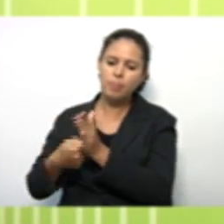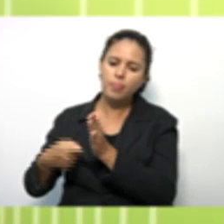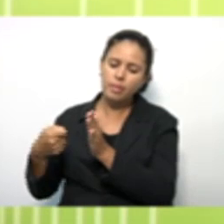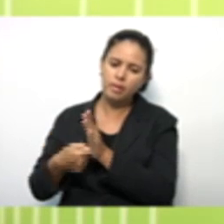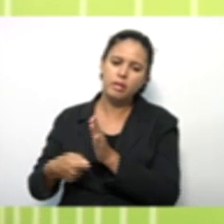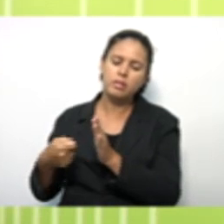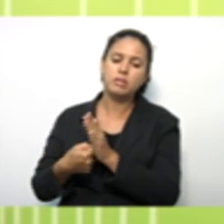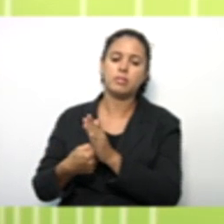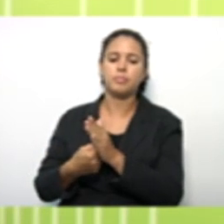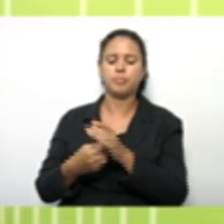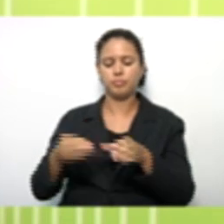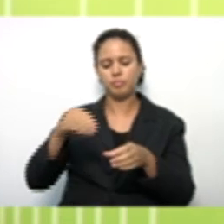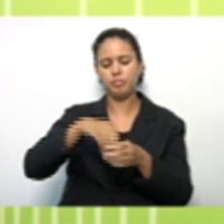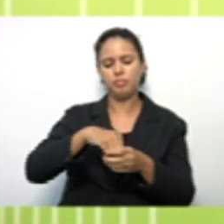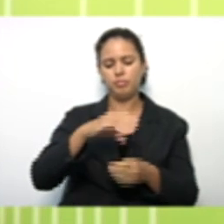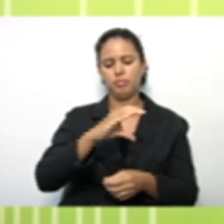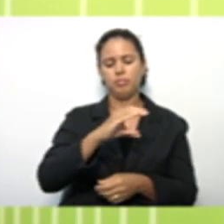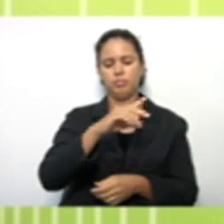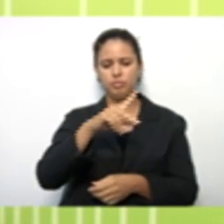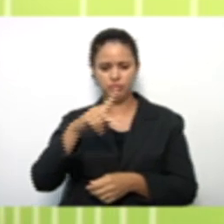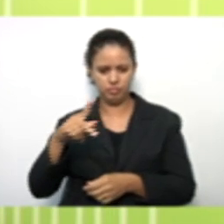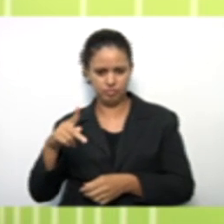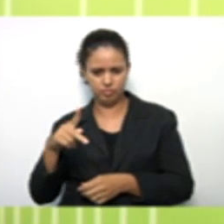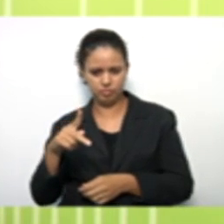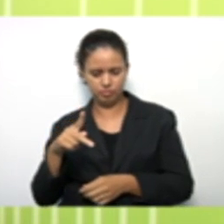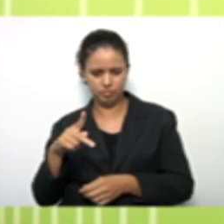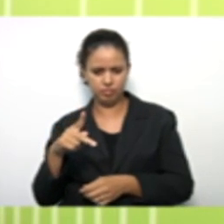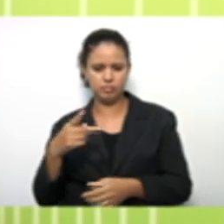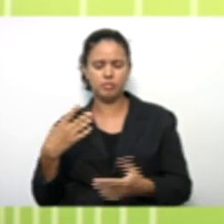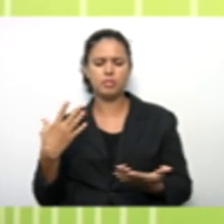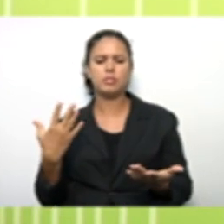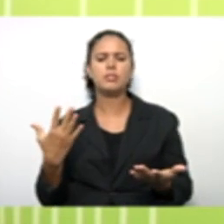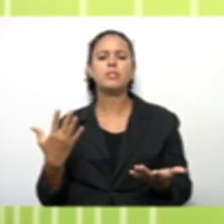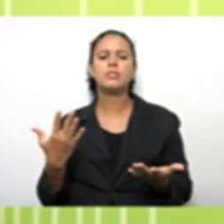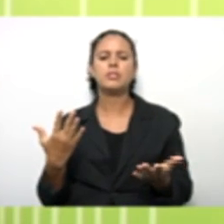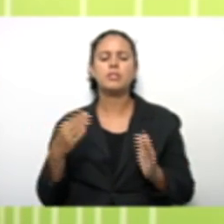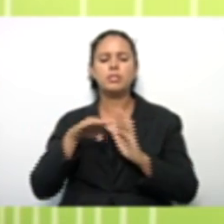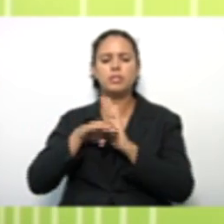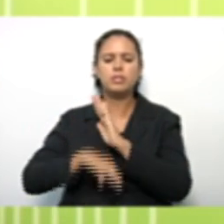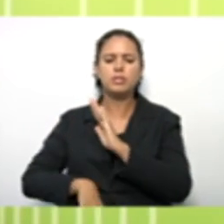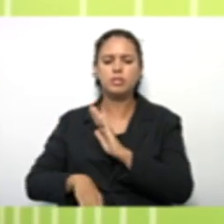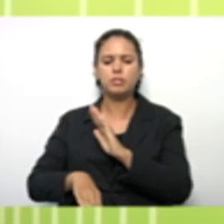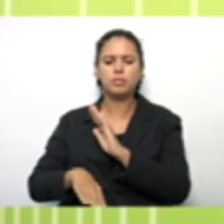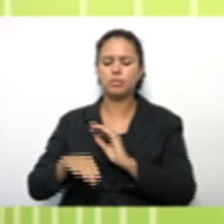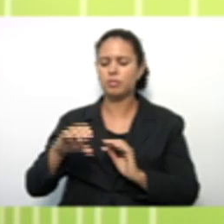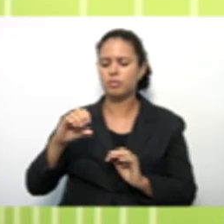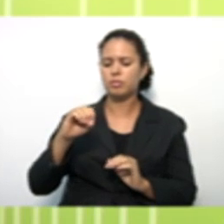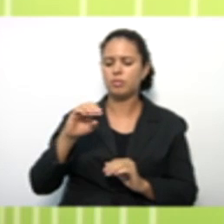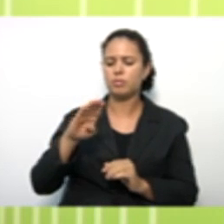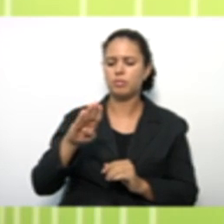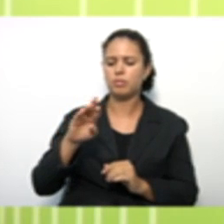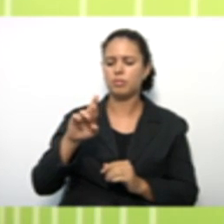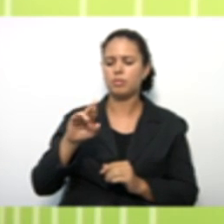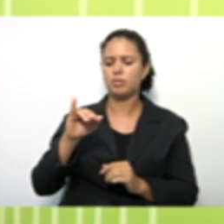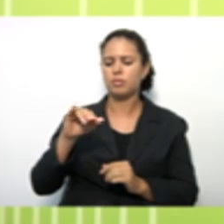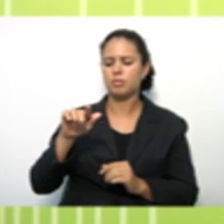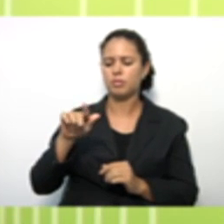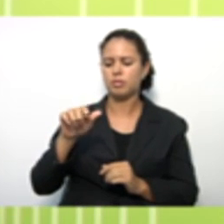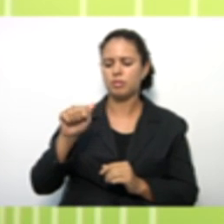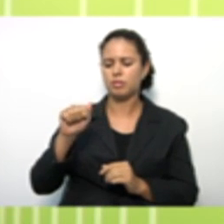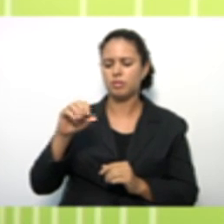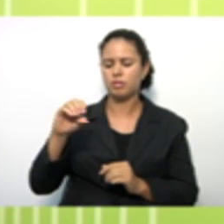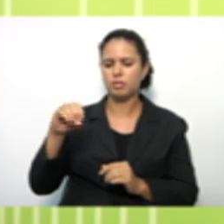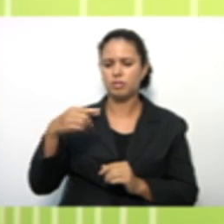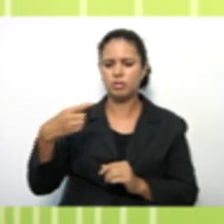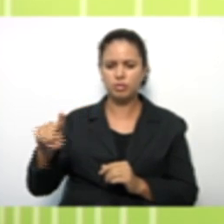tem, que o professor Aloir tem, tirando as suas obrigações, que são as suas contas a